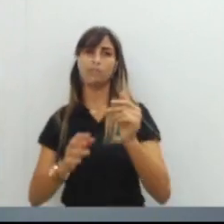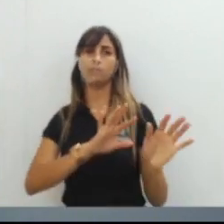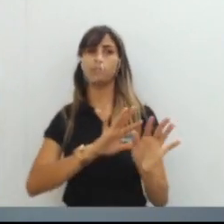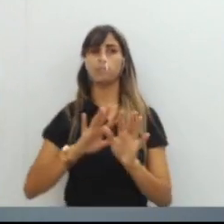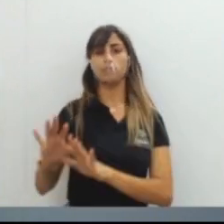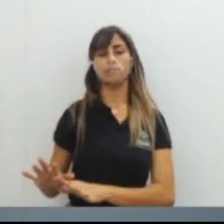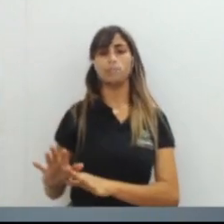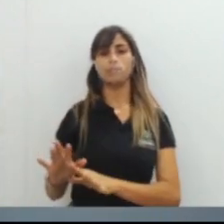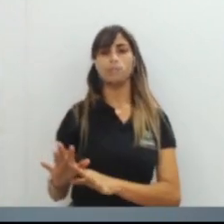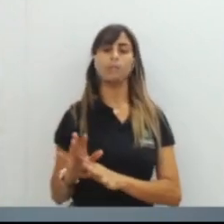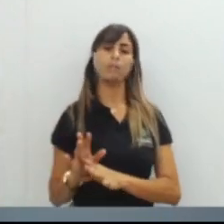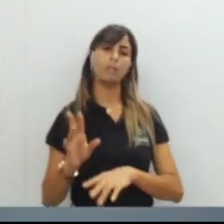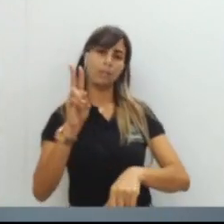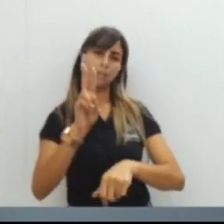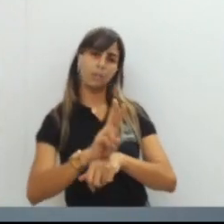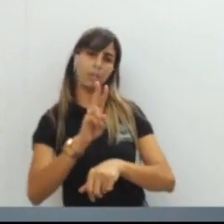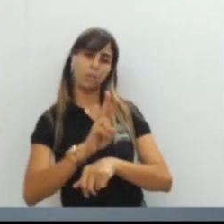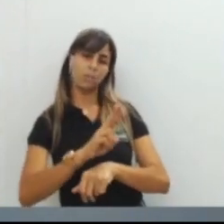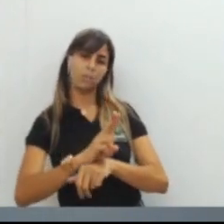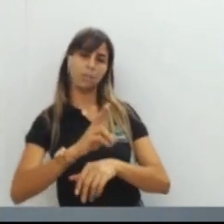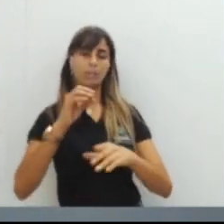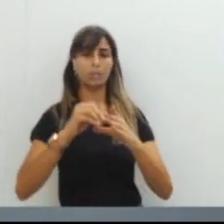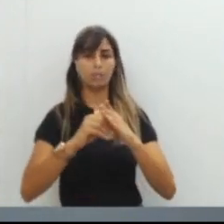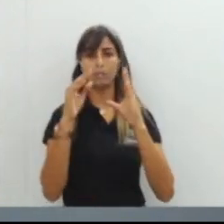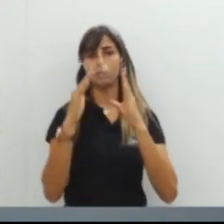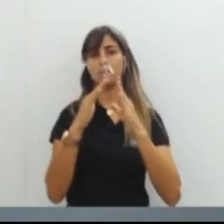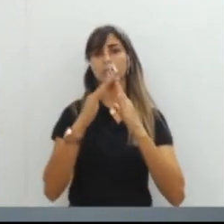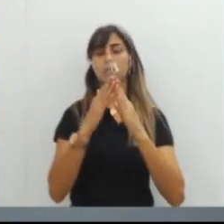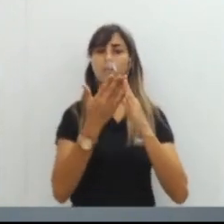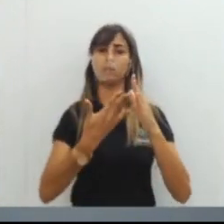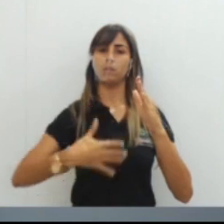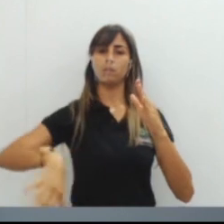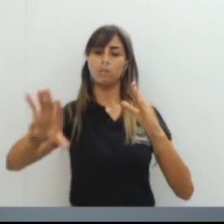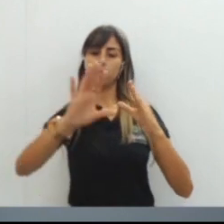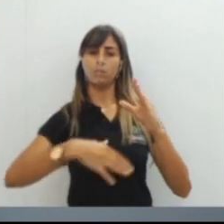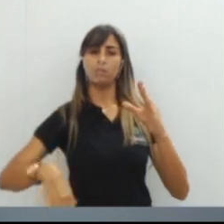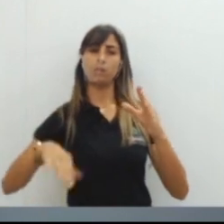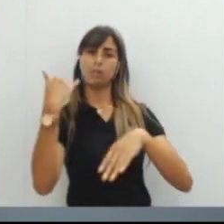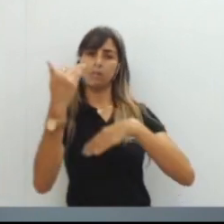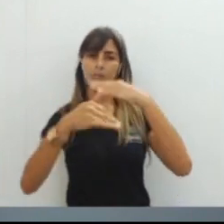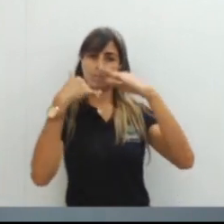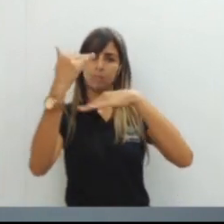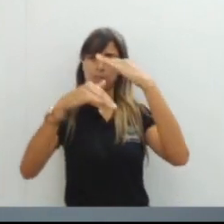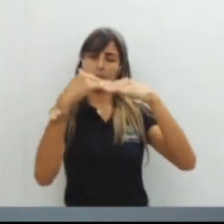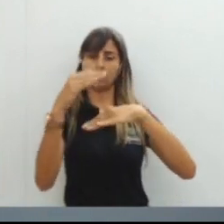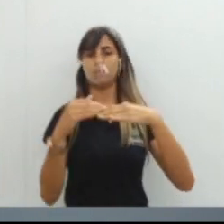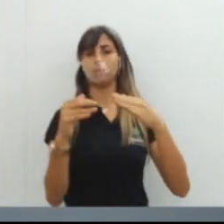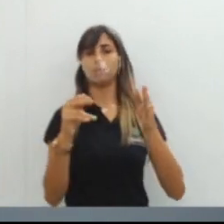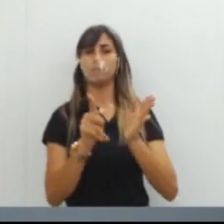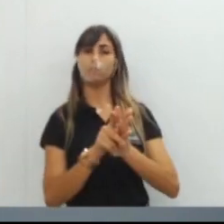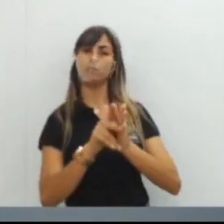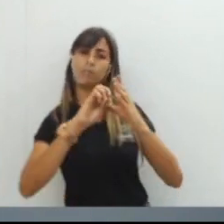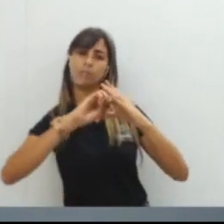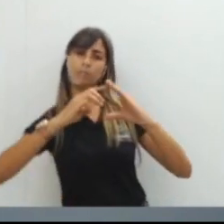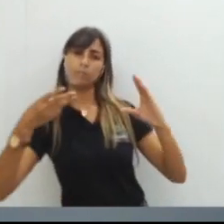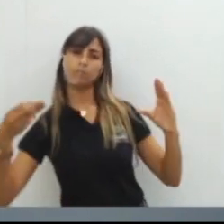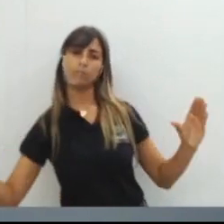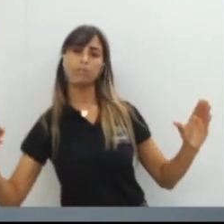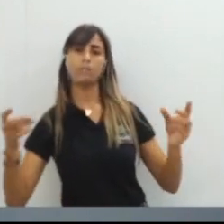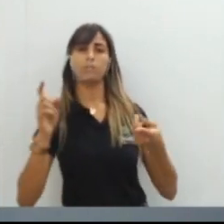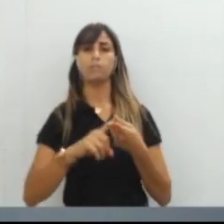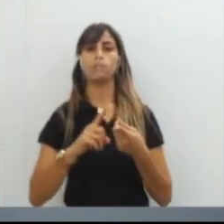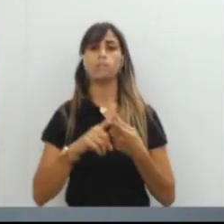espécies domesticadas ou cultivadas, nos meios onde tenham desenvolvido suas propriedades características.